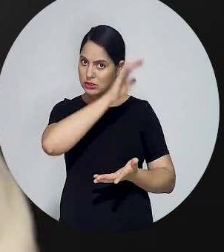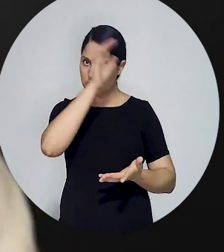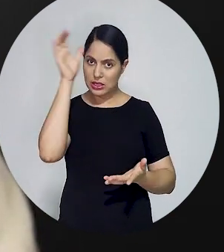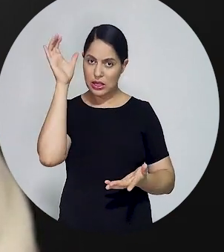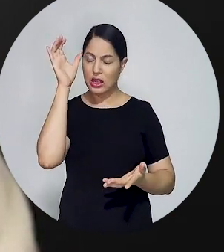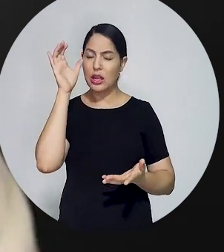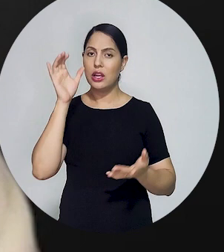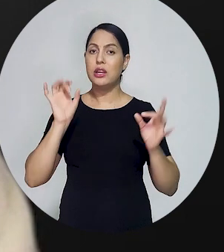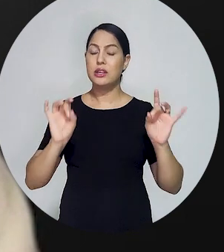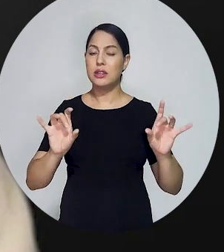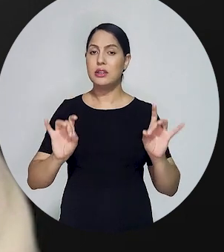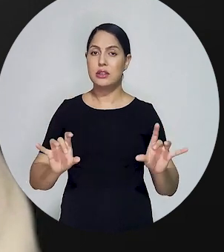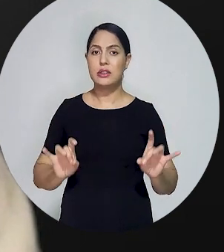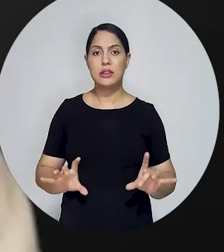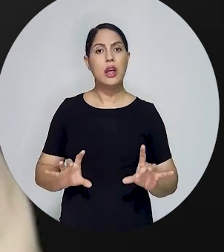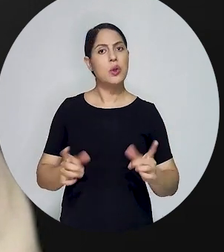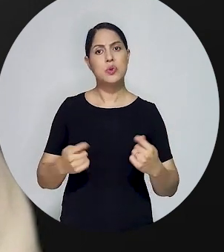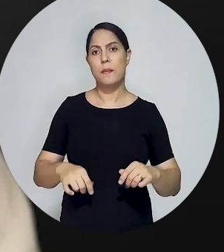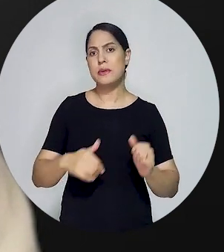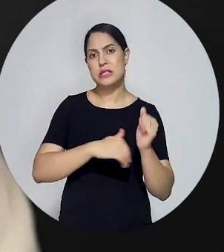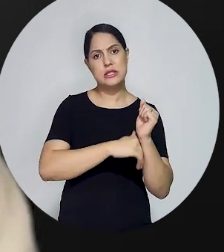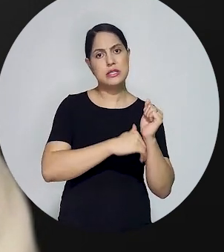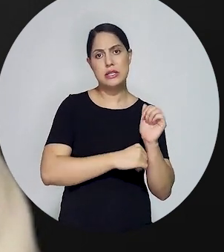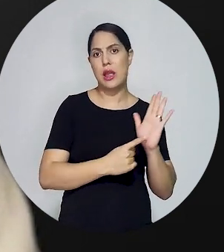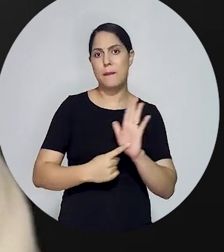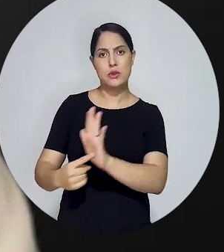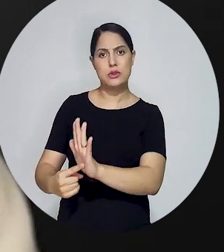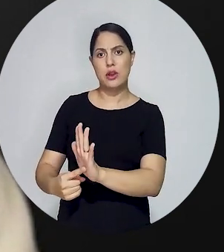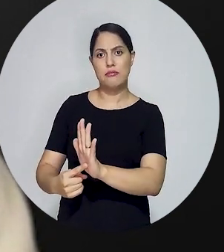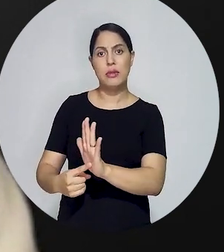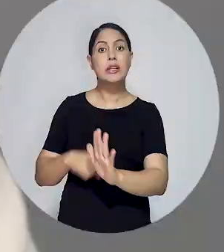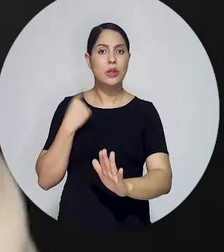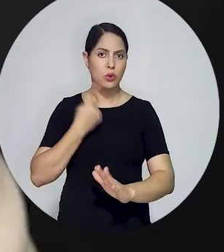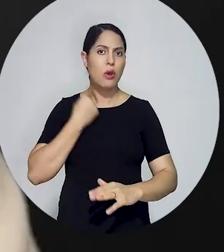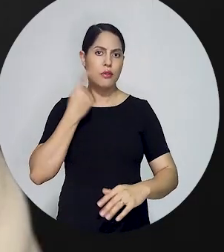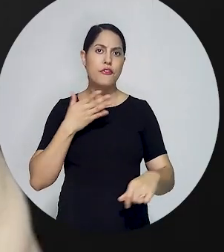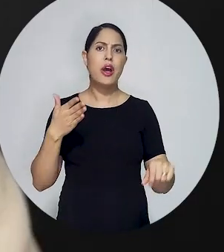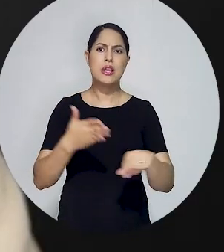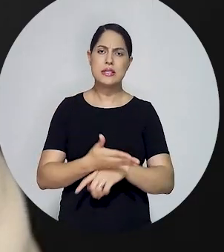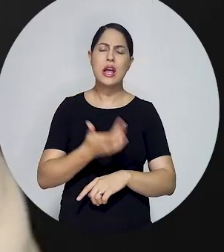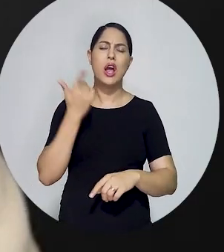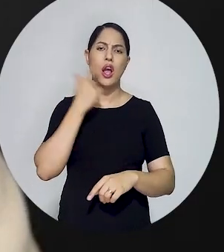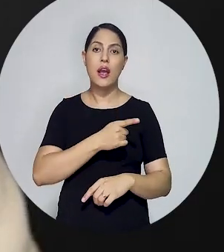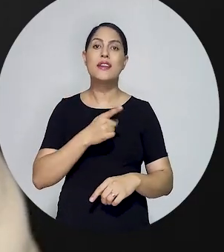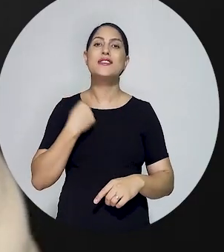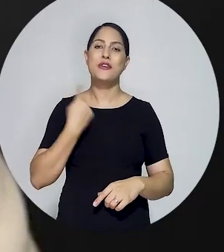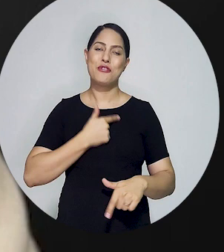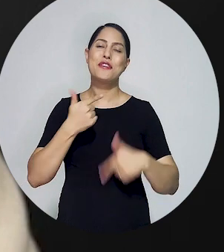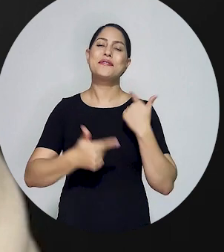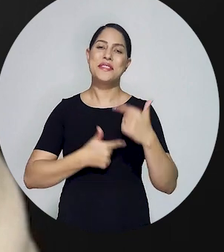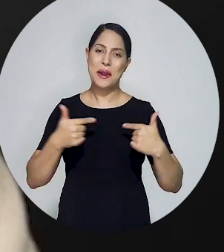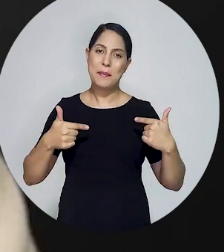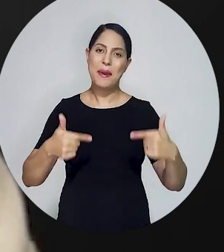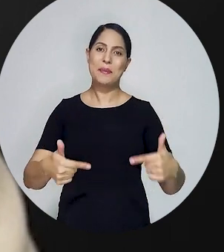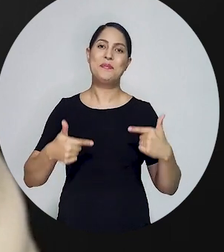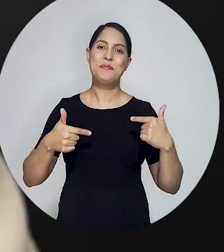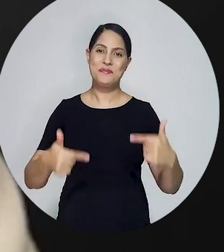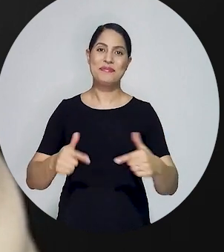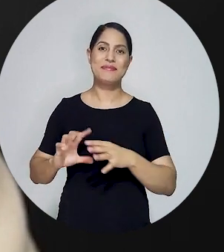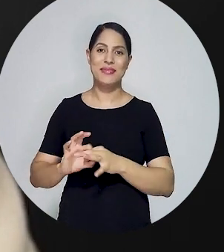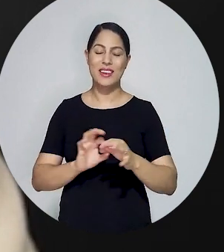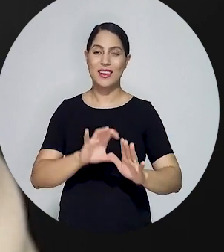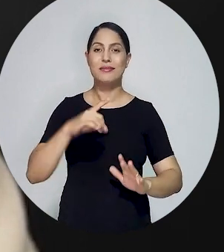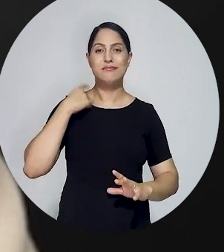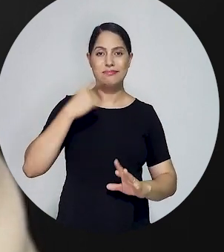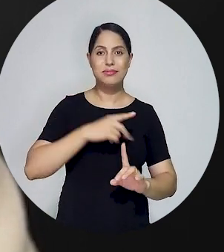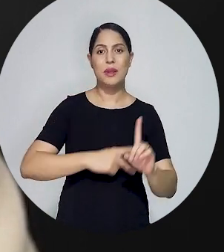a dados dos seus clientes pelo sistema sem precisar da senha deles. Então, a gente segue trabalhando, levando os pleitos da